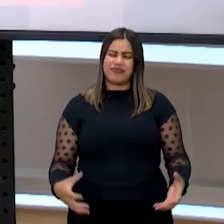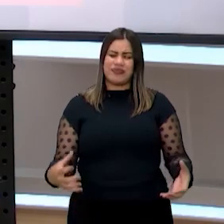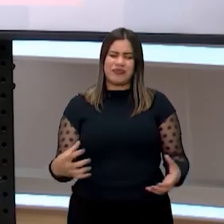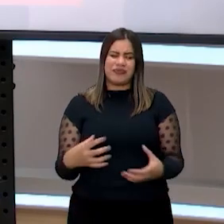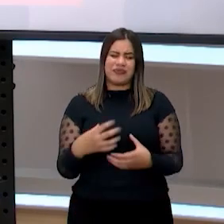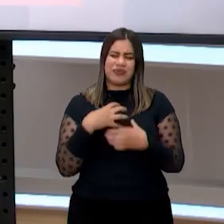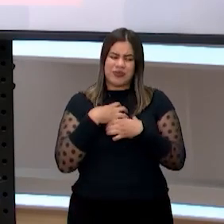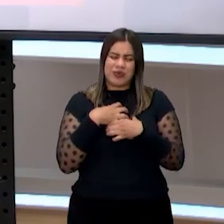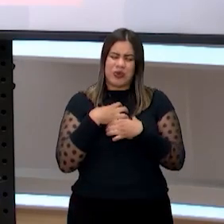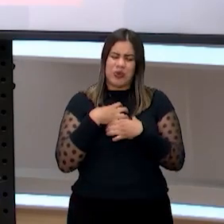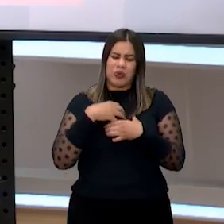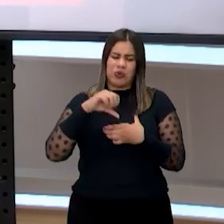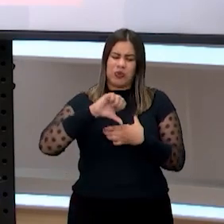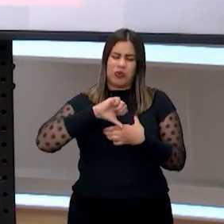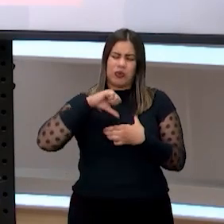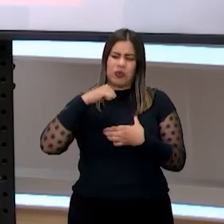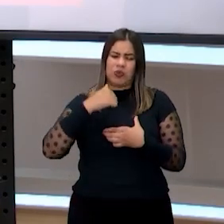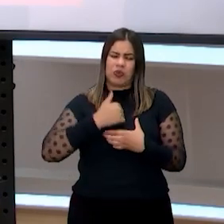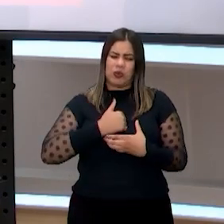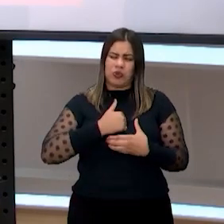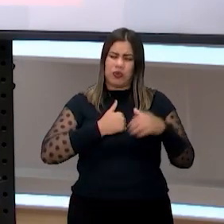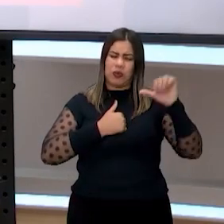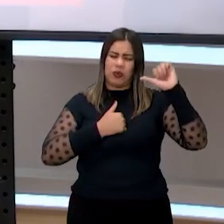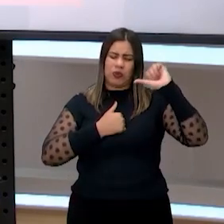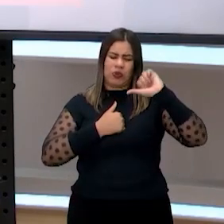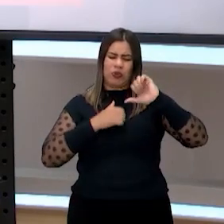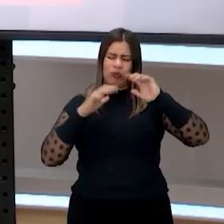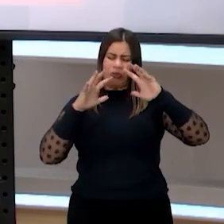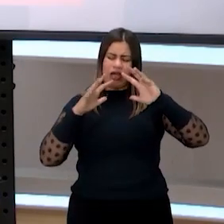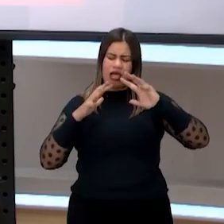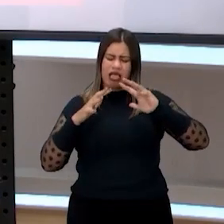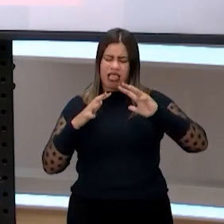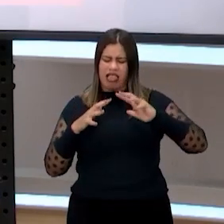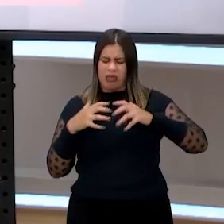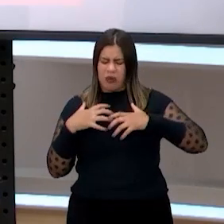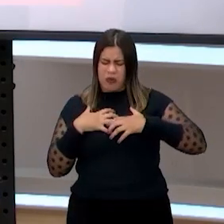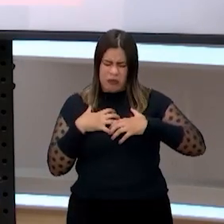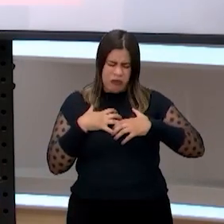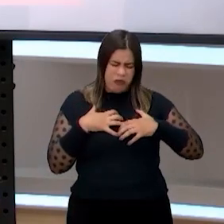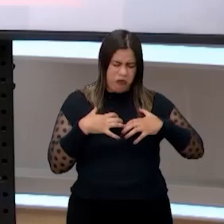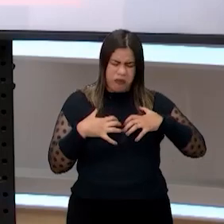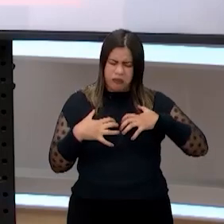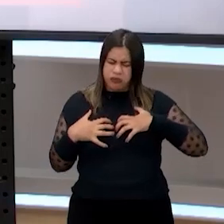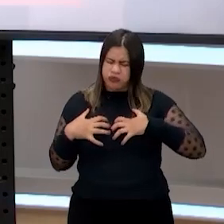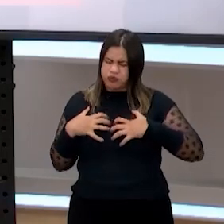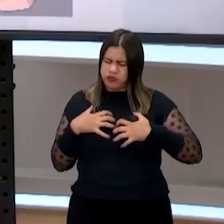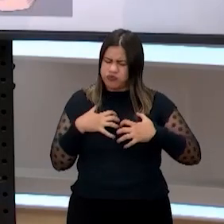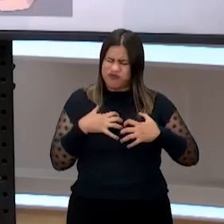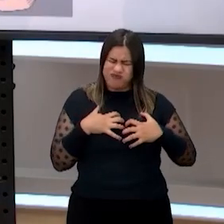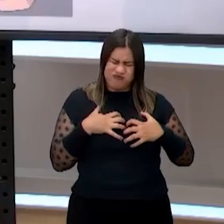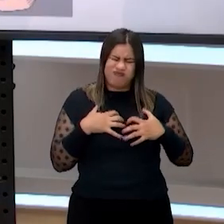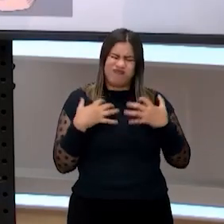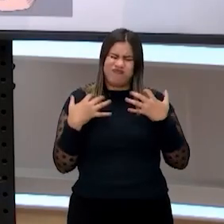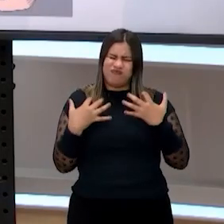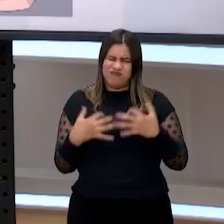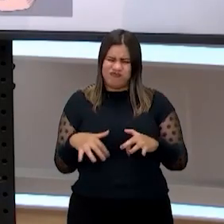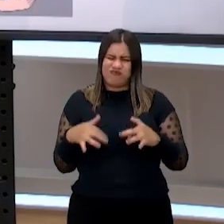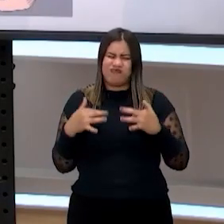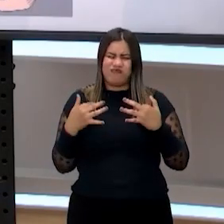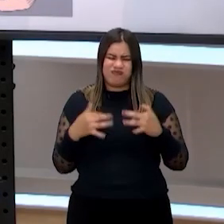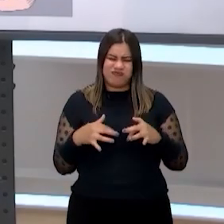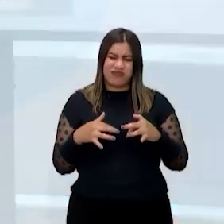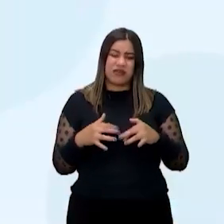carga de baixa autoestima, de estresse, extremamente violenta, dolorida. Né? Olha